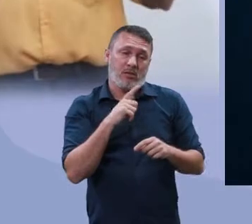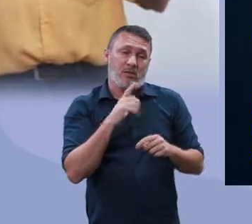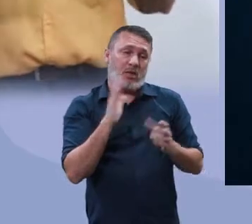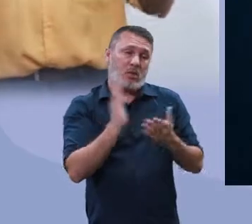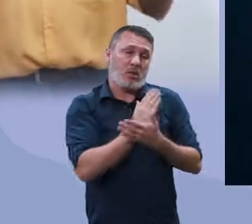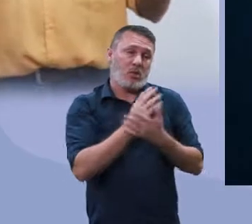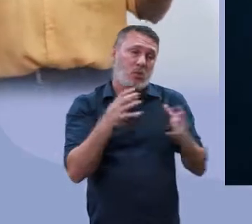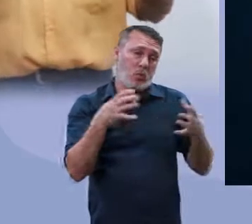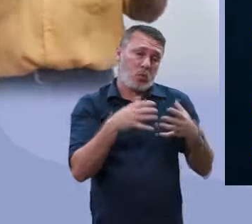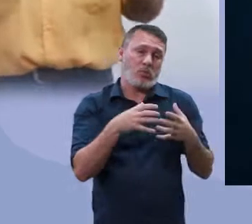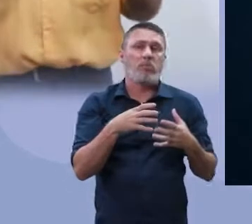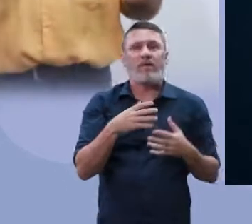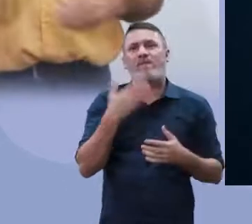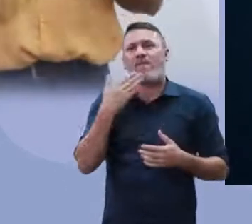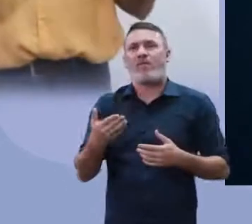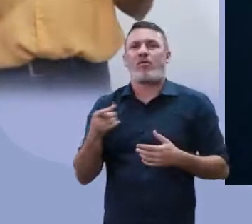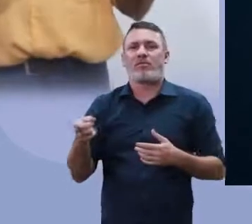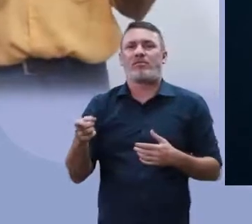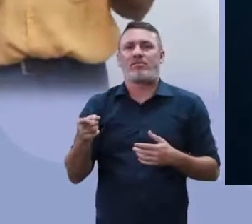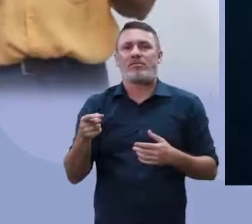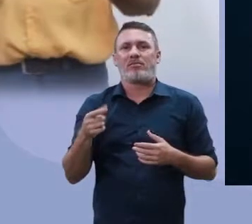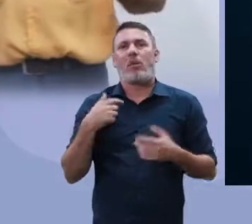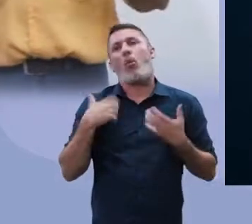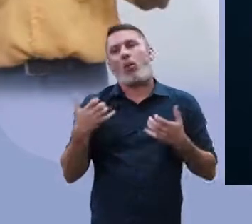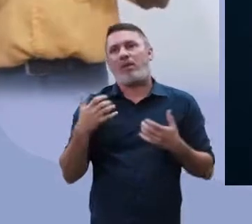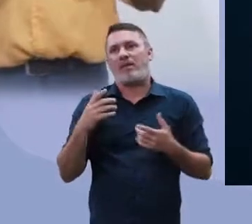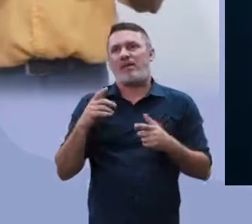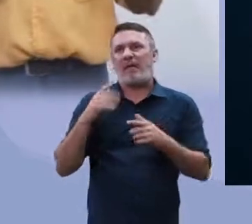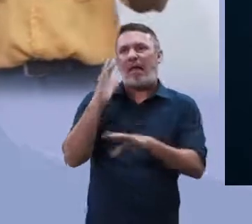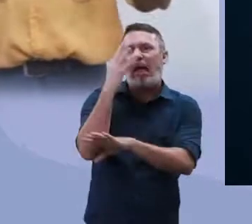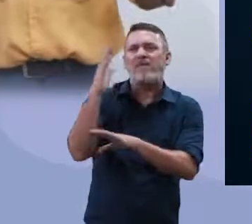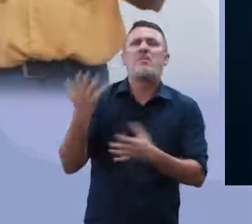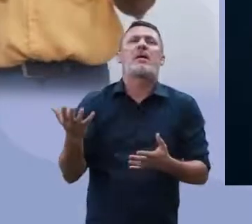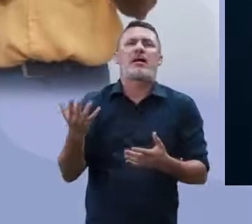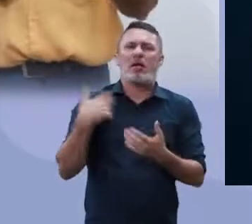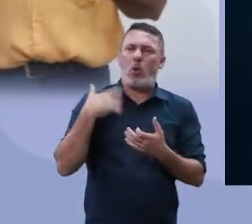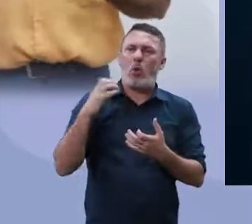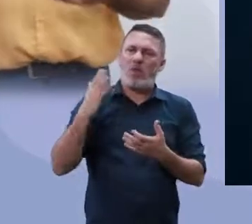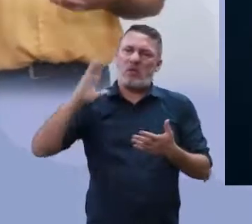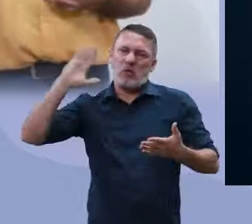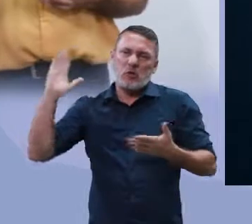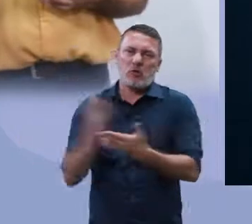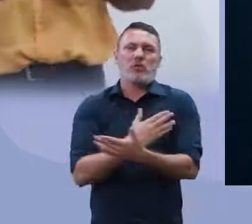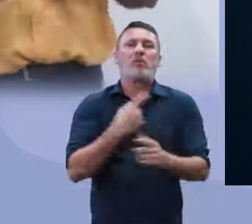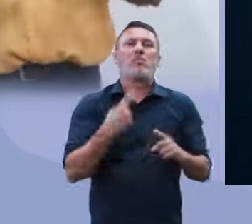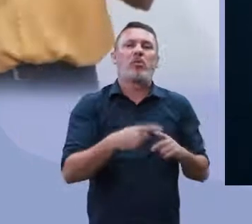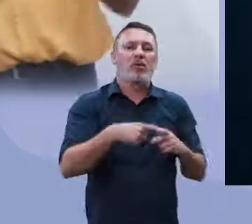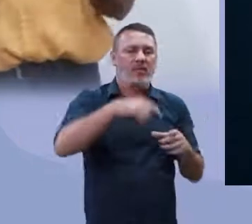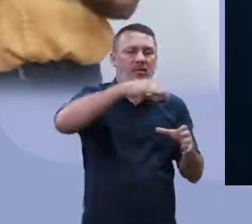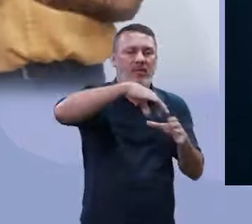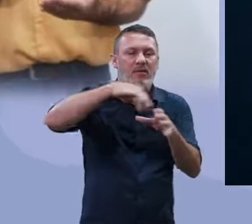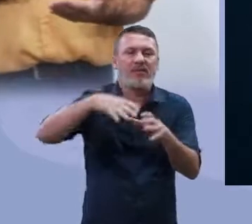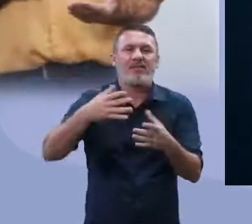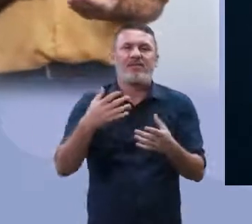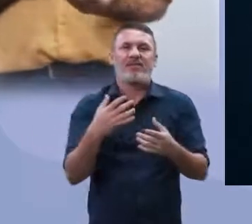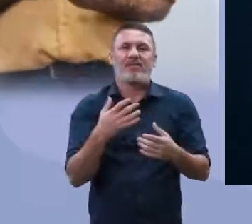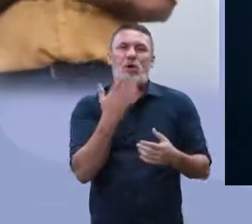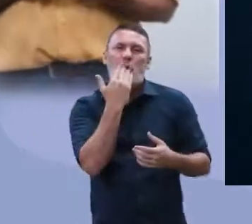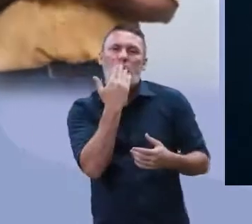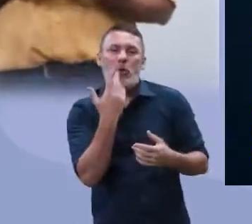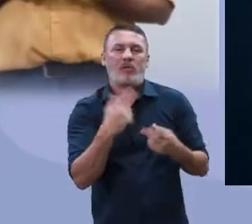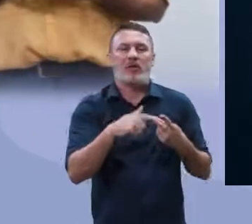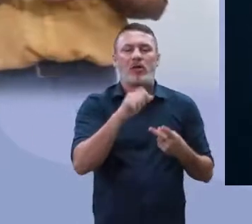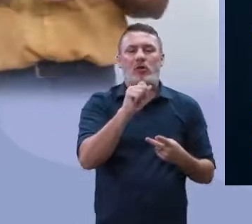que faz uso dessas terras, seja elas para o setor, né, do agronegócio, como o cultivo da soja ou a criação de